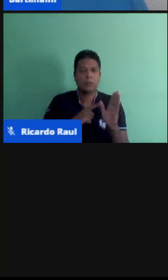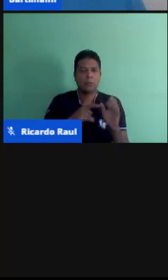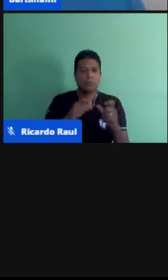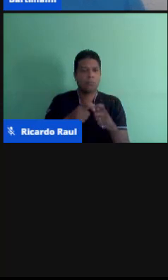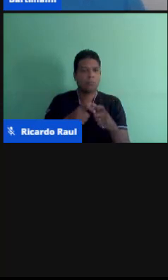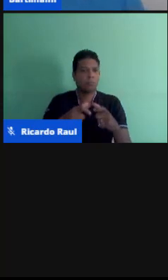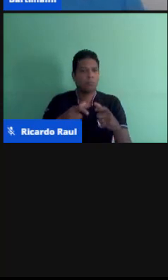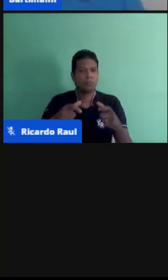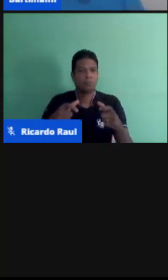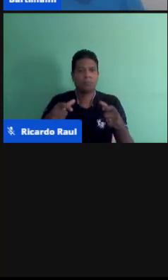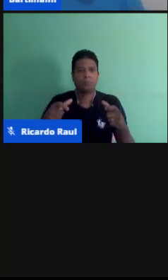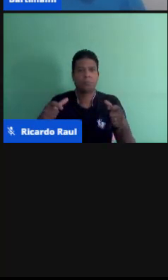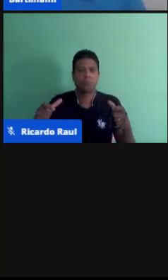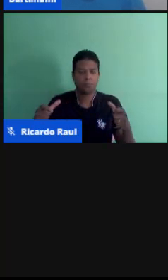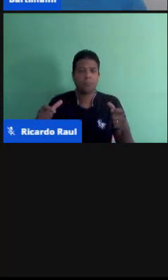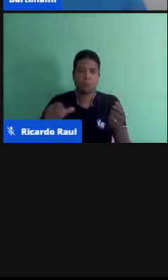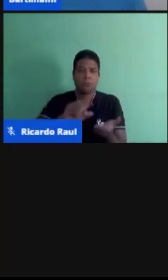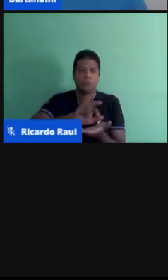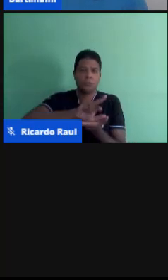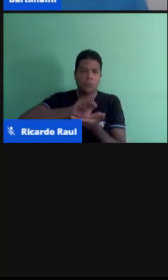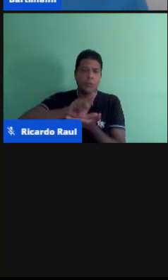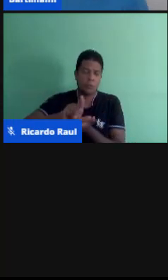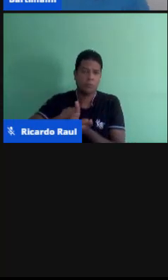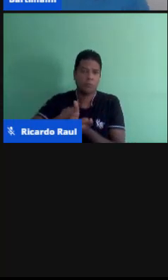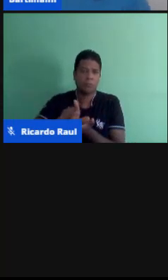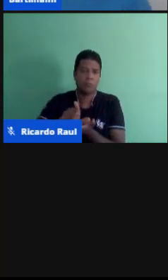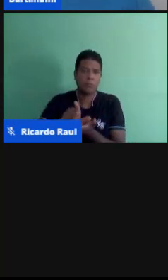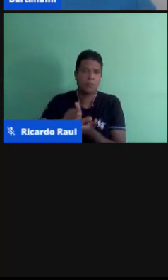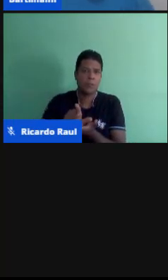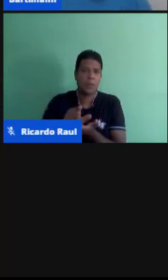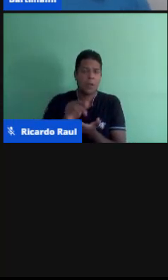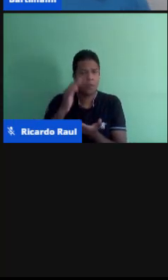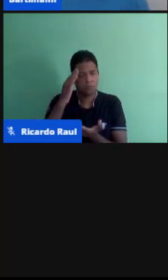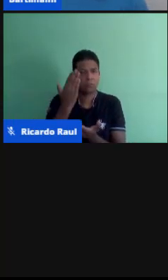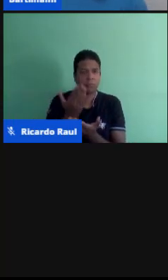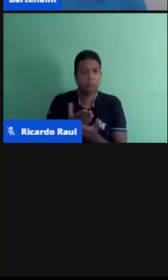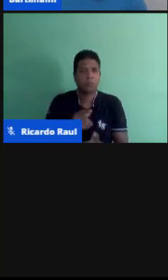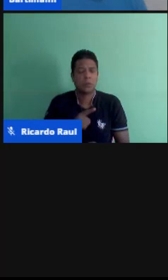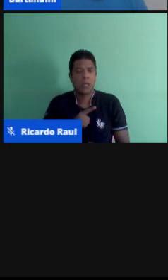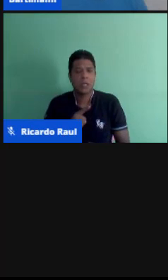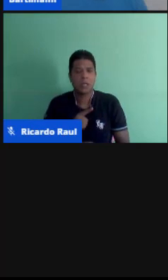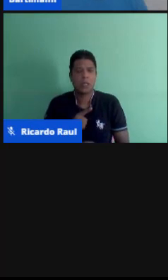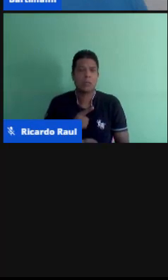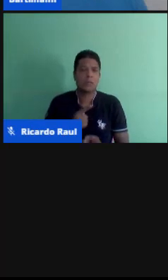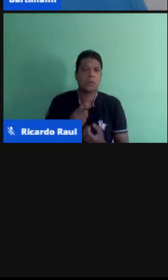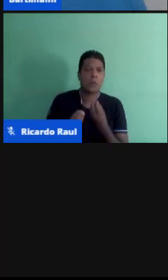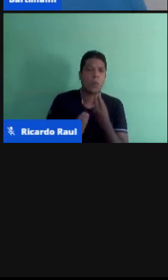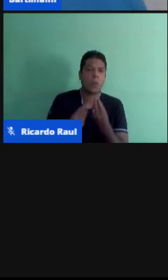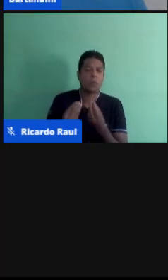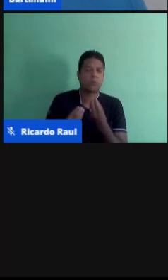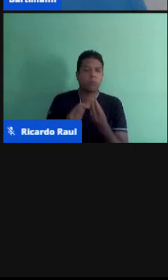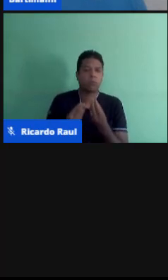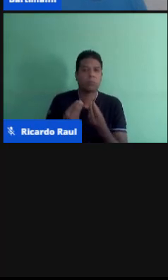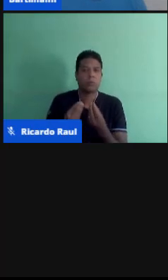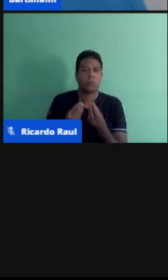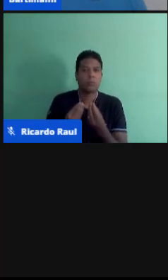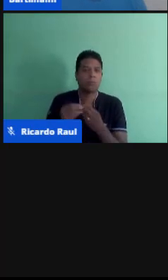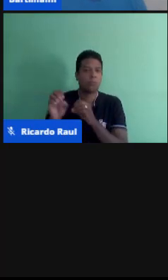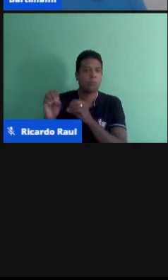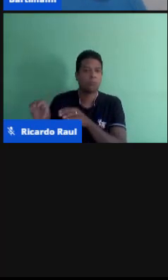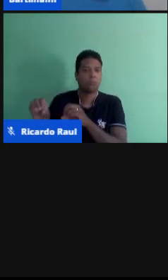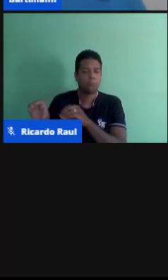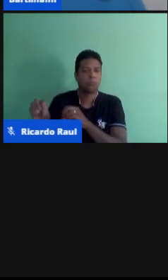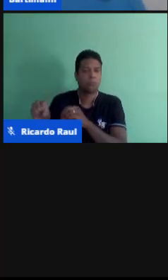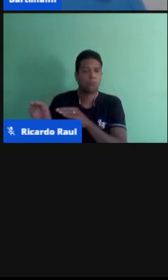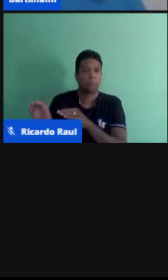e metodológicas muito distintas. Então, eu acredito que ter a ciência de como você está aplicando o conceito